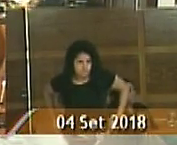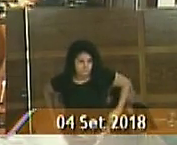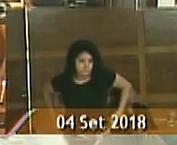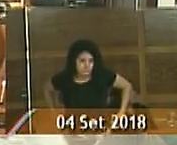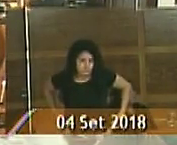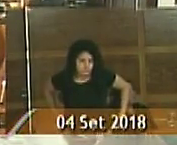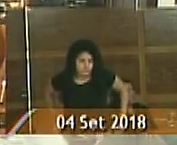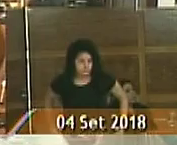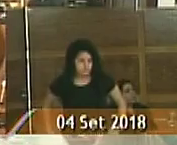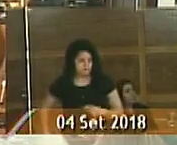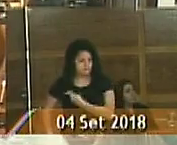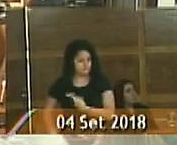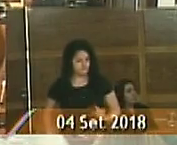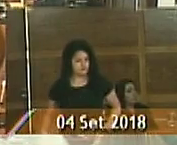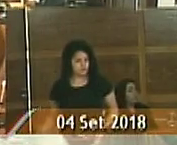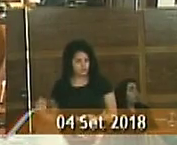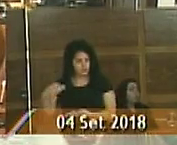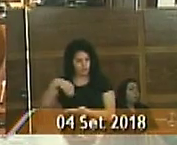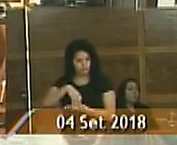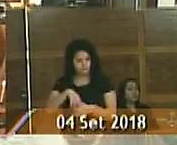E o presidente que retome o seu lugar.